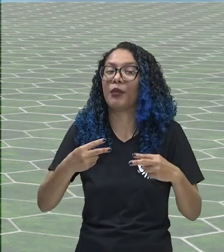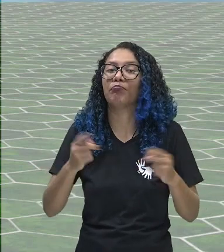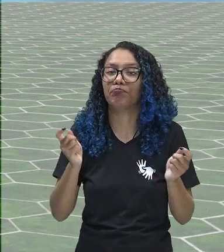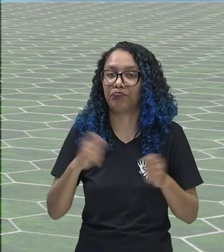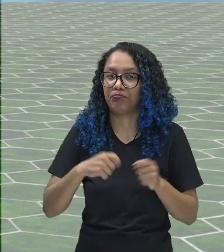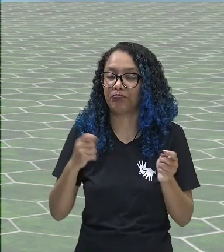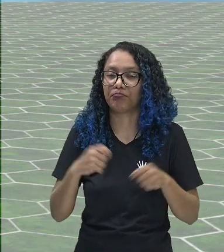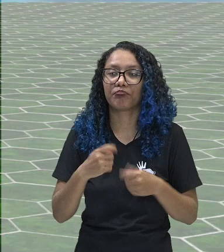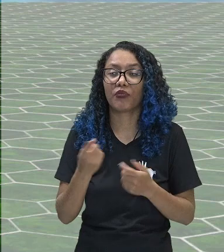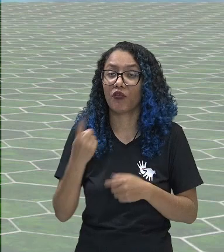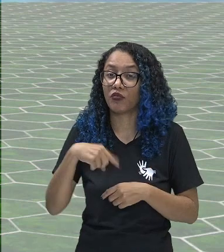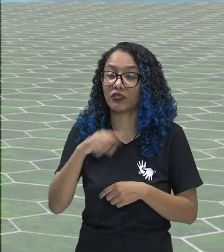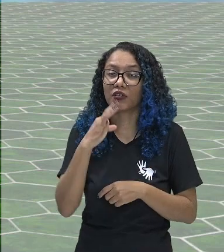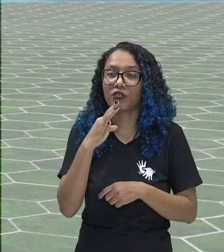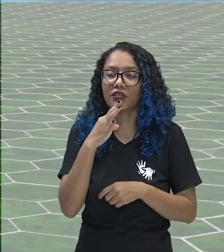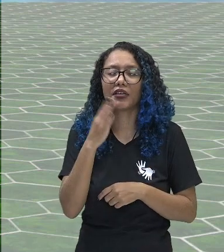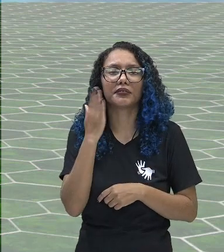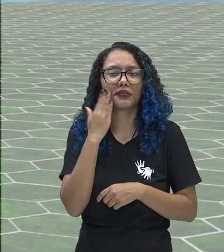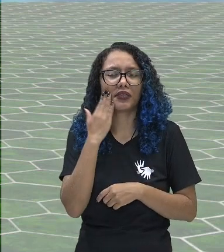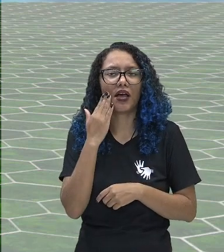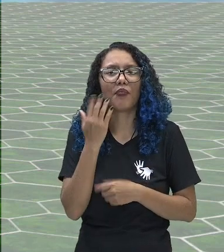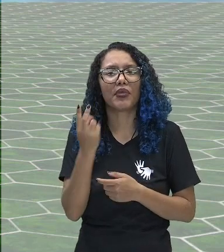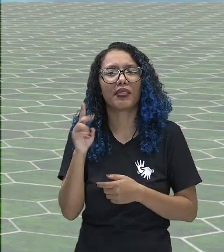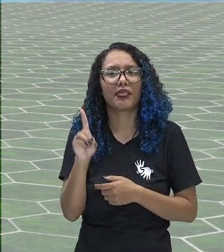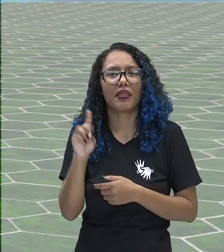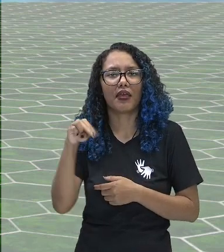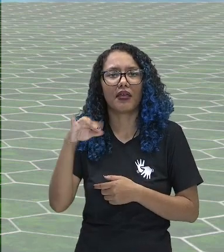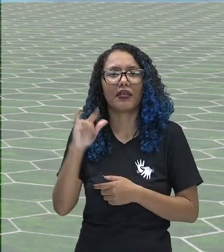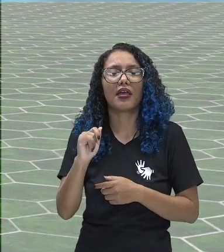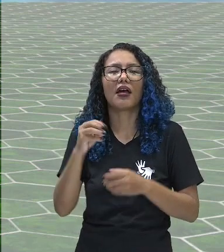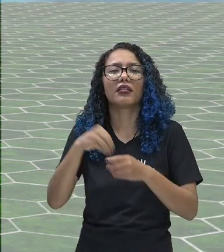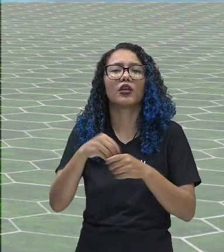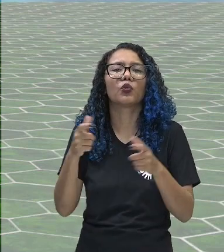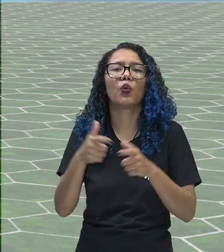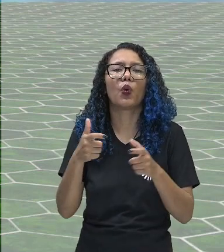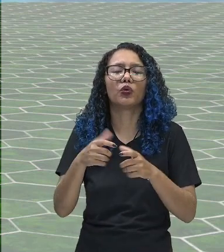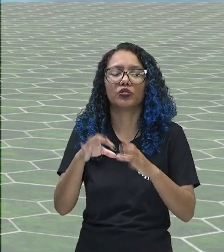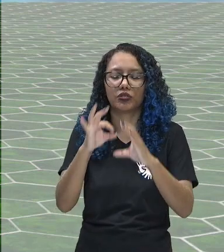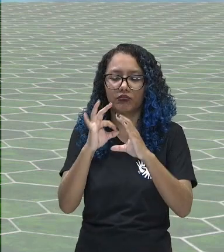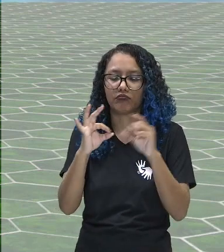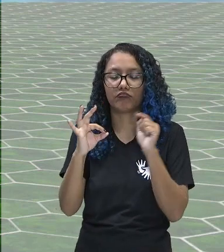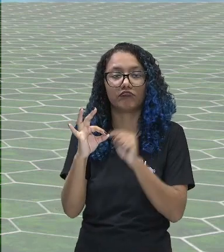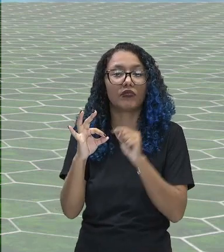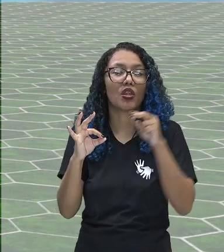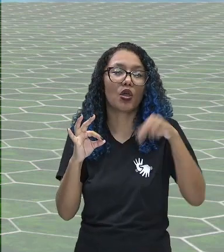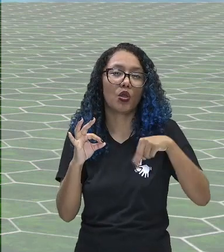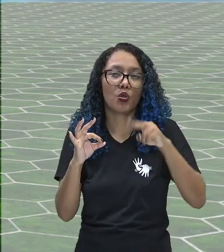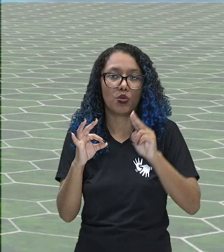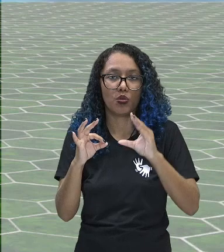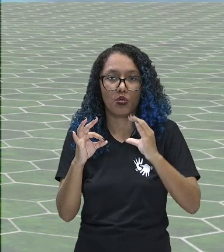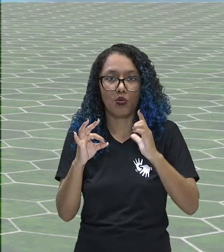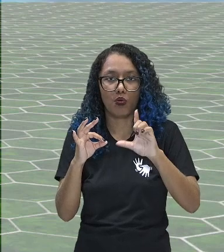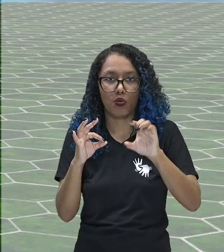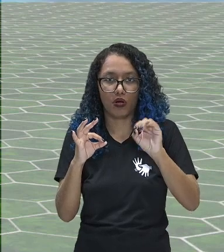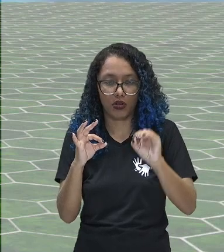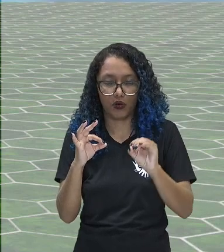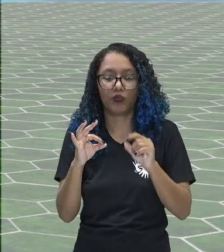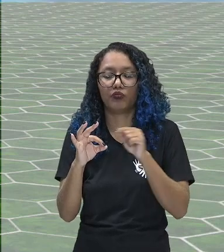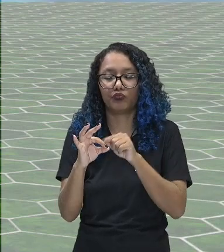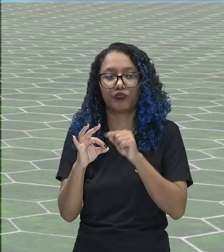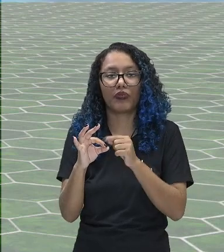já sabe tudo isso, o DNA está dentro lá do núcleo, que é uma estrutura que está presente nas